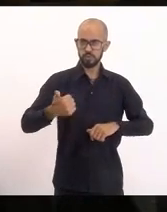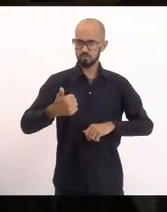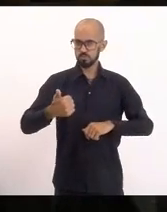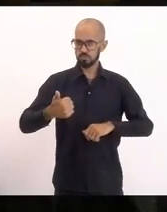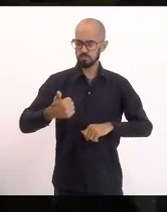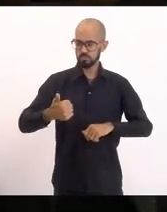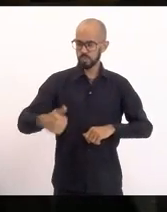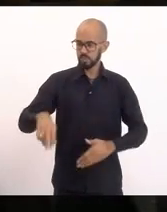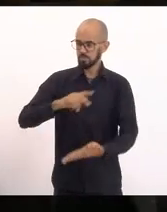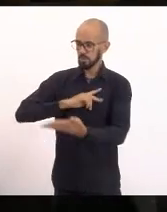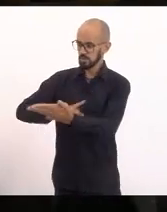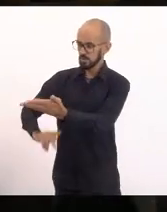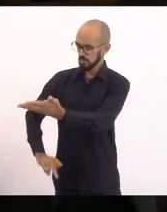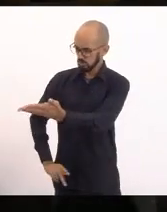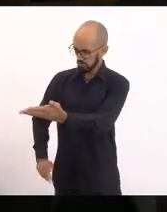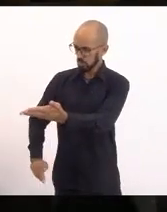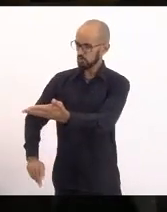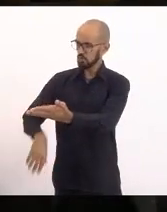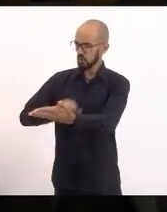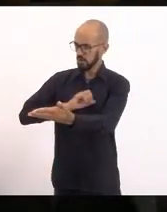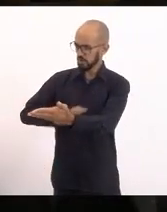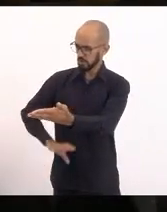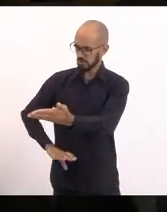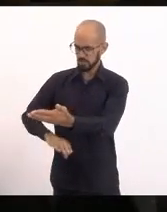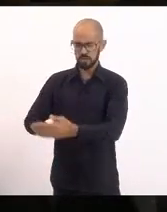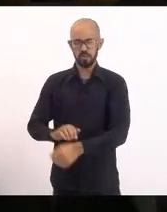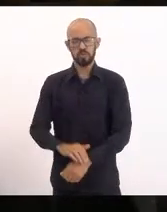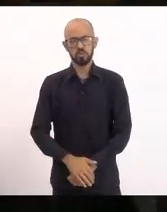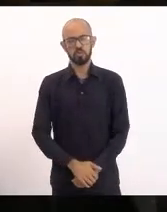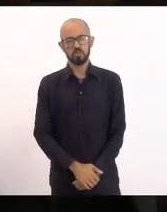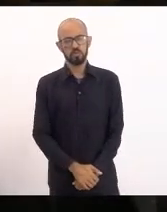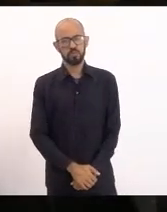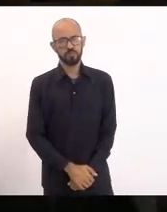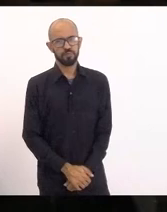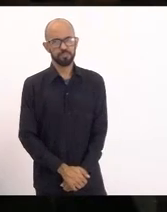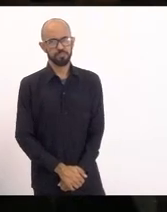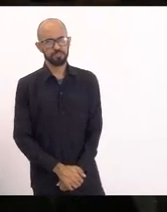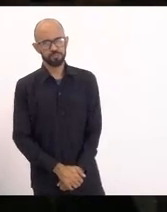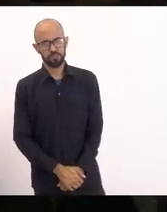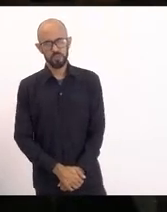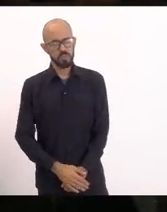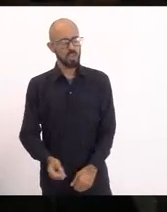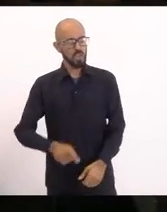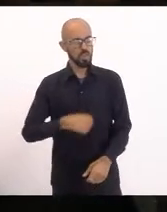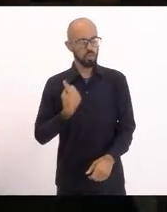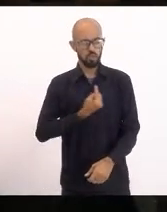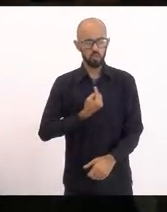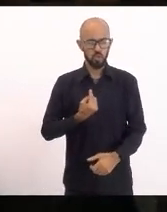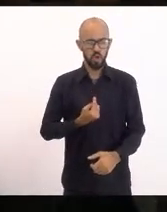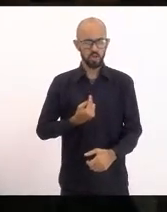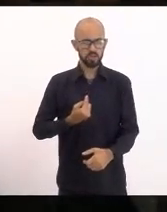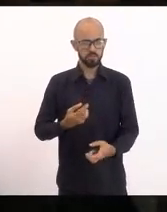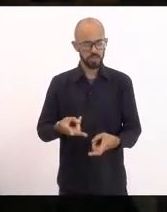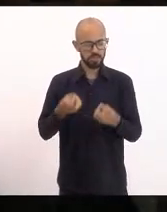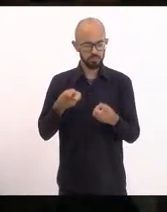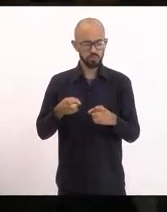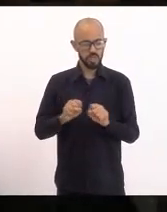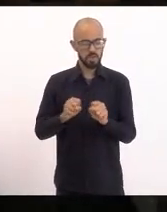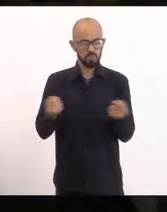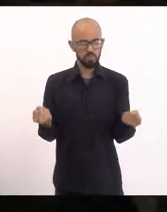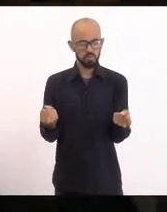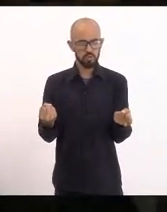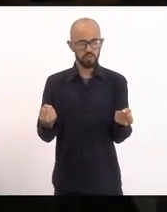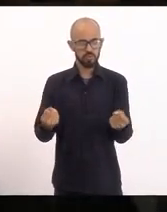Vossa Excelência. E se chegou à conclusão que é impossível que os soldados que estão